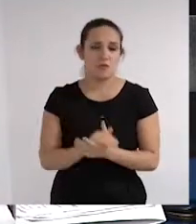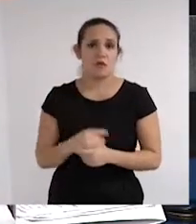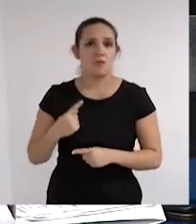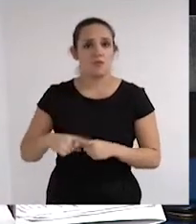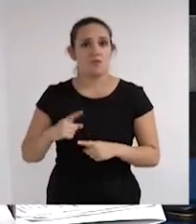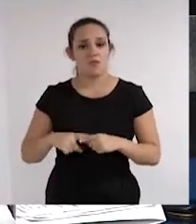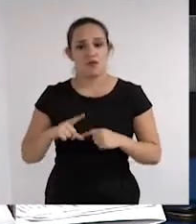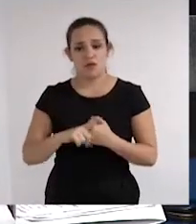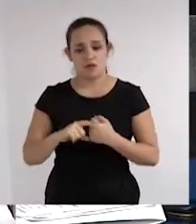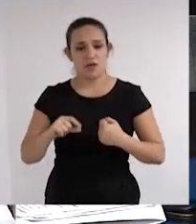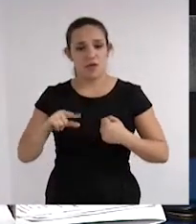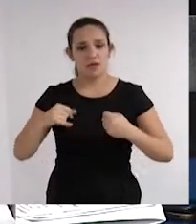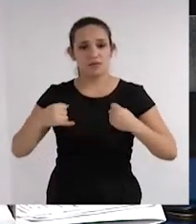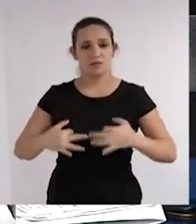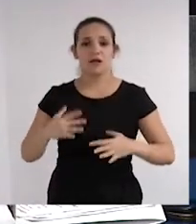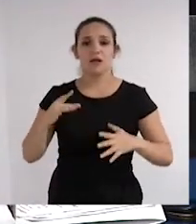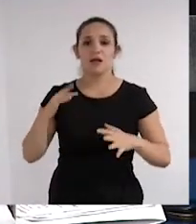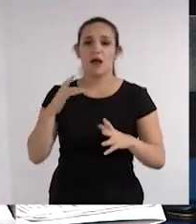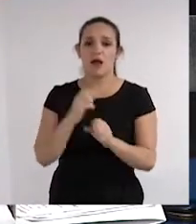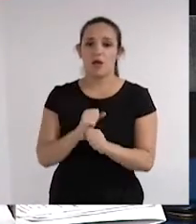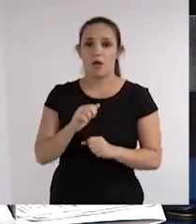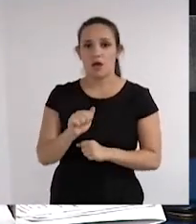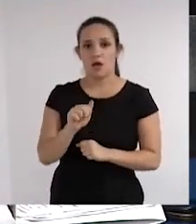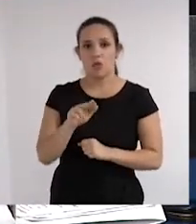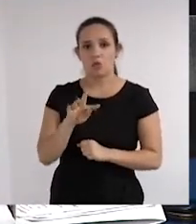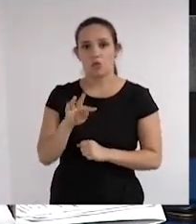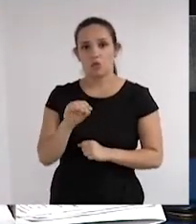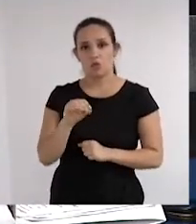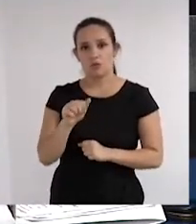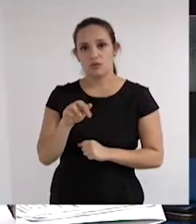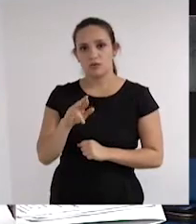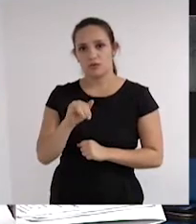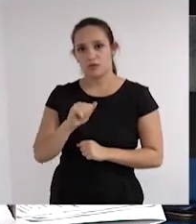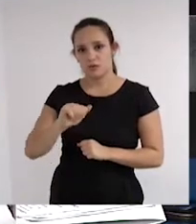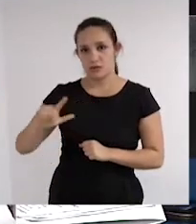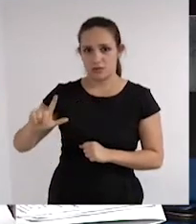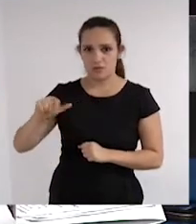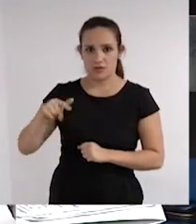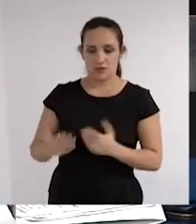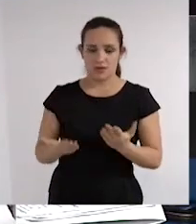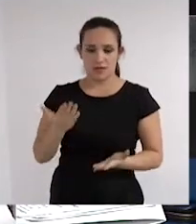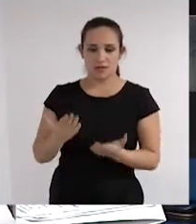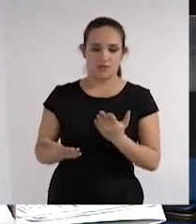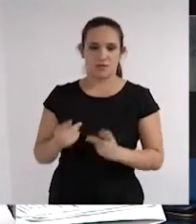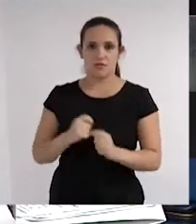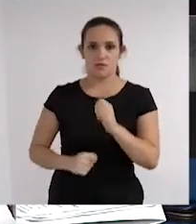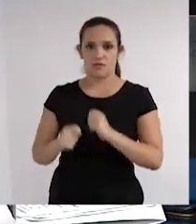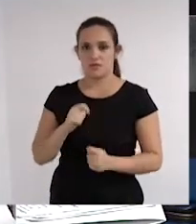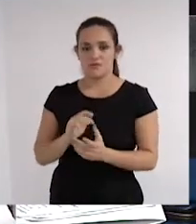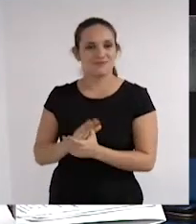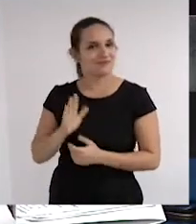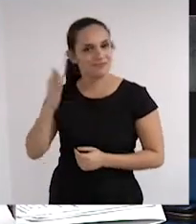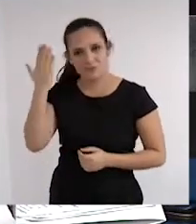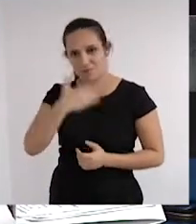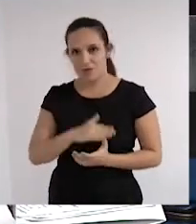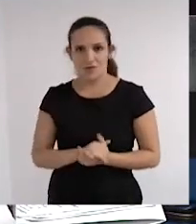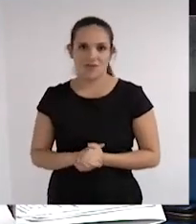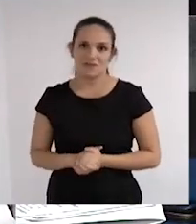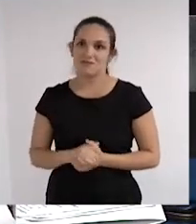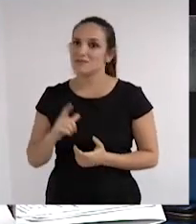quê? Do cálculo atuarial em relação ao equilíbrio financeiro. Está provado, então, que houve o desequilíbrio